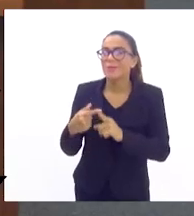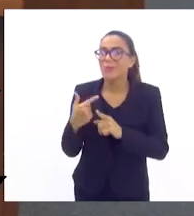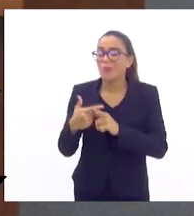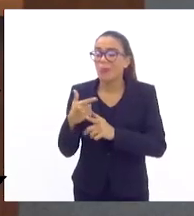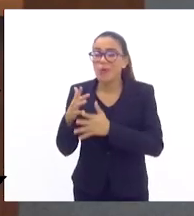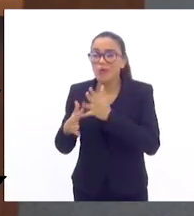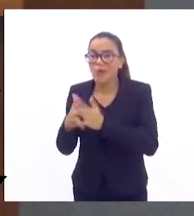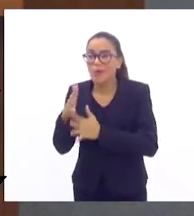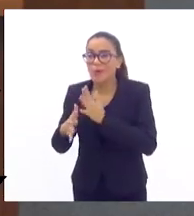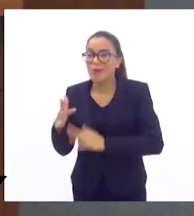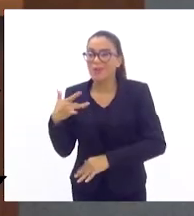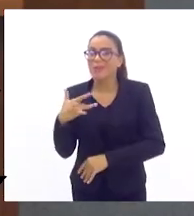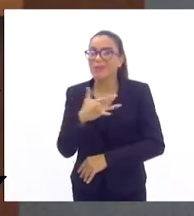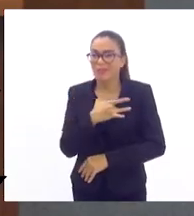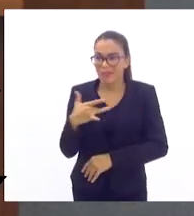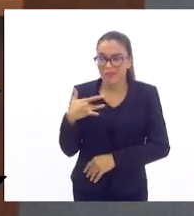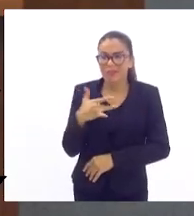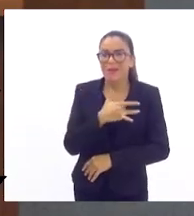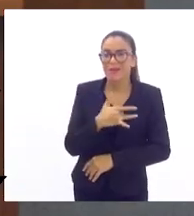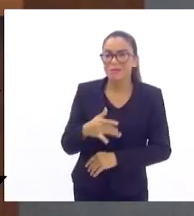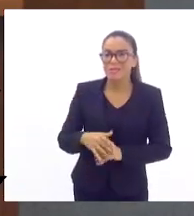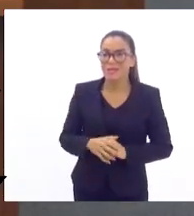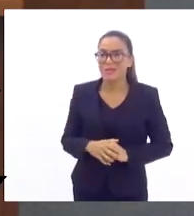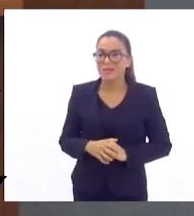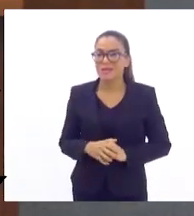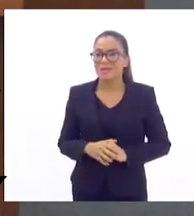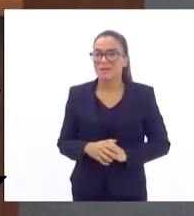doenças relacionadas ao saneamento ambiental